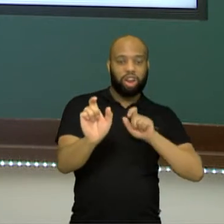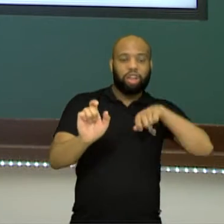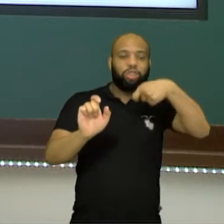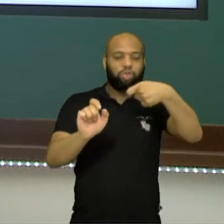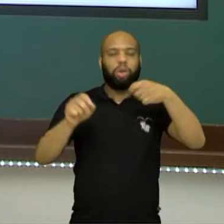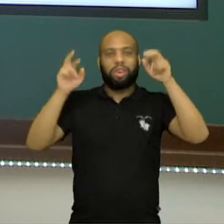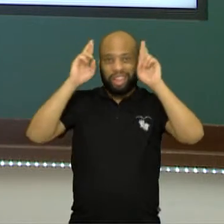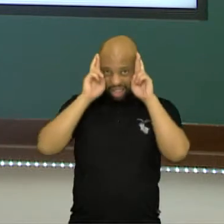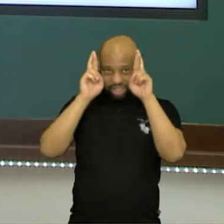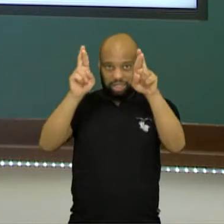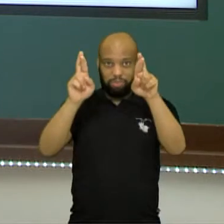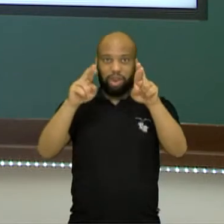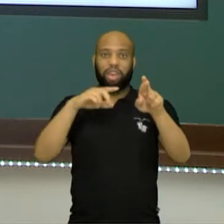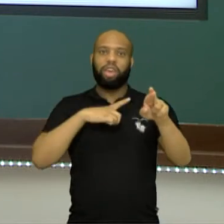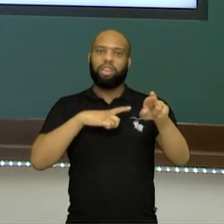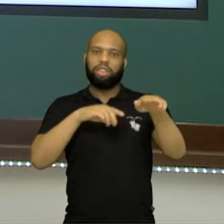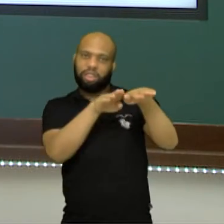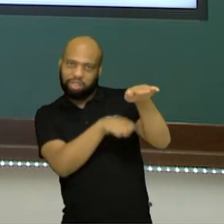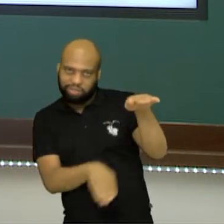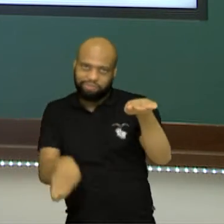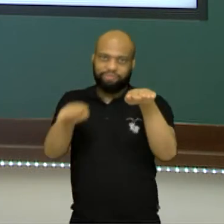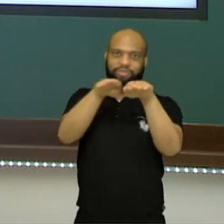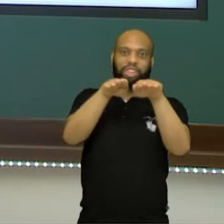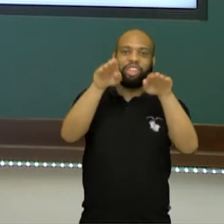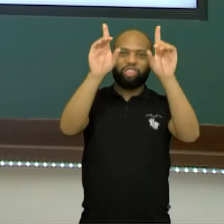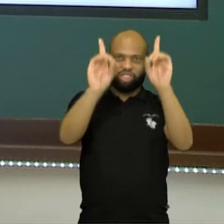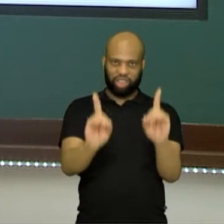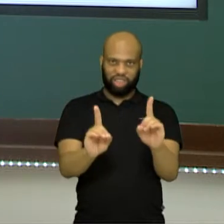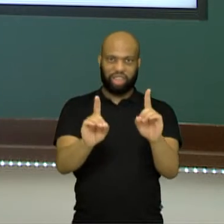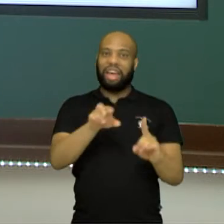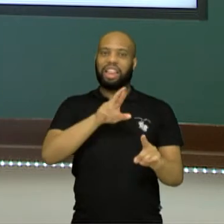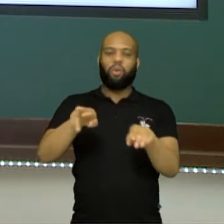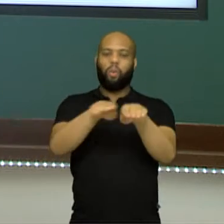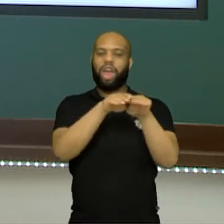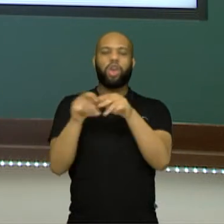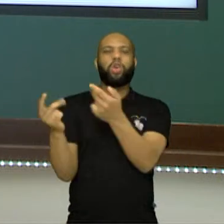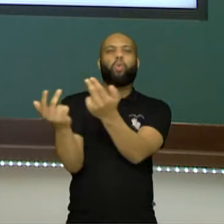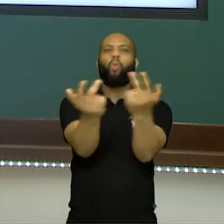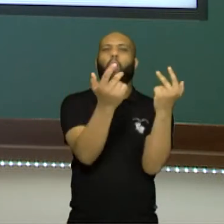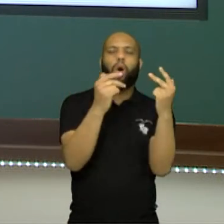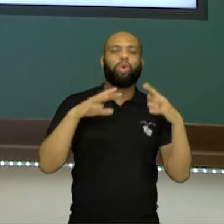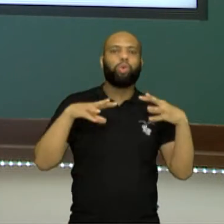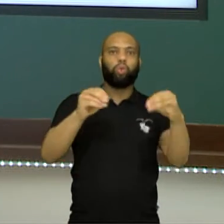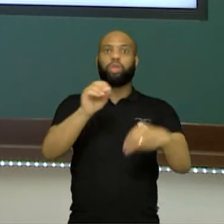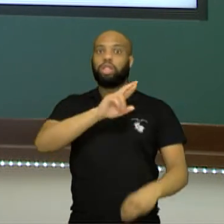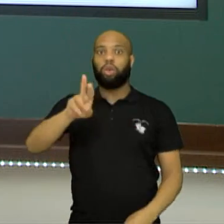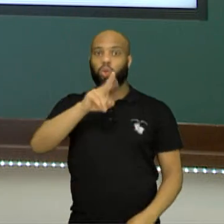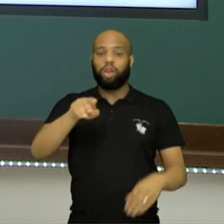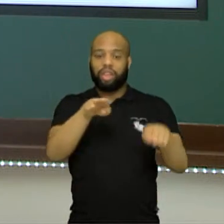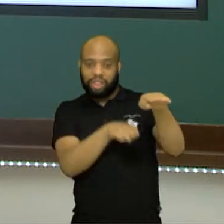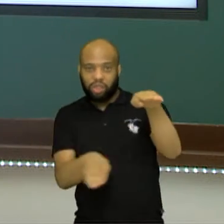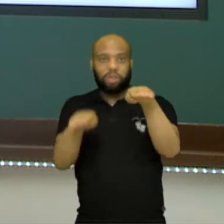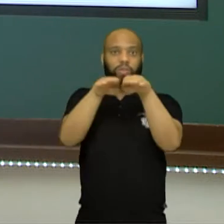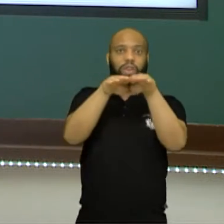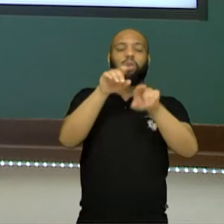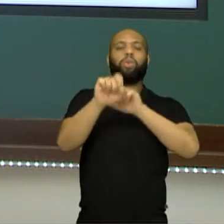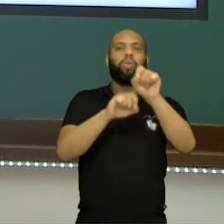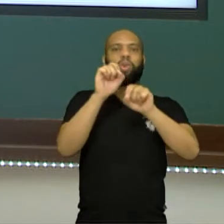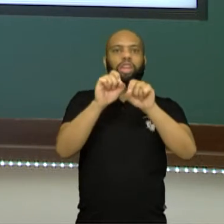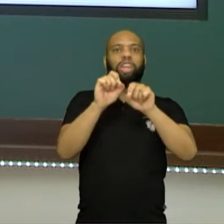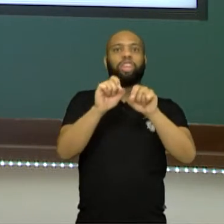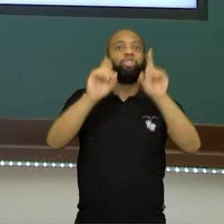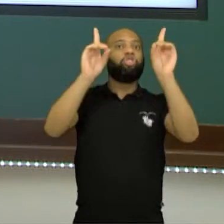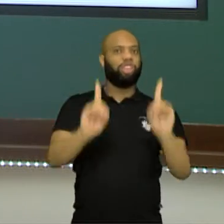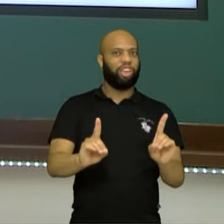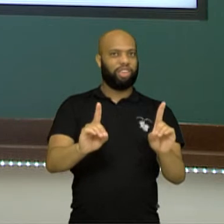à igualdade de direitos. Não igualdade de todos em todas as questões, igualdade de